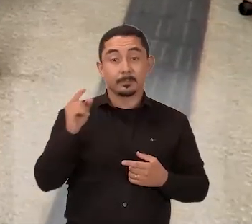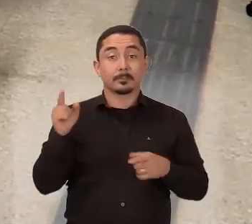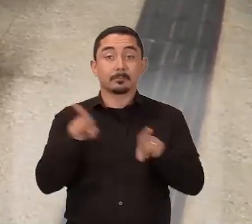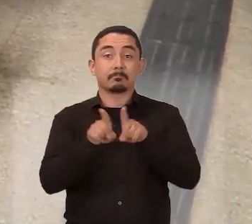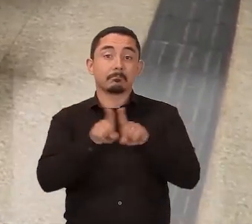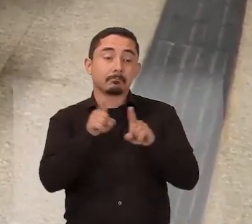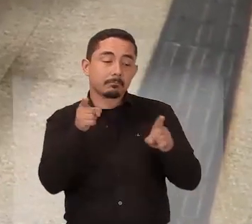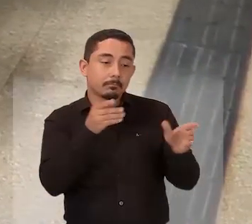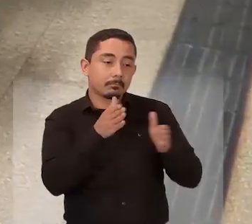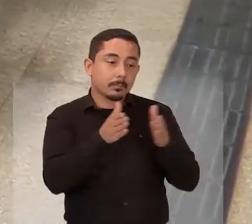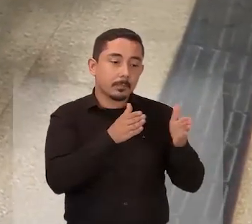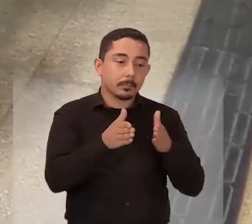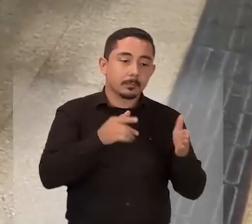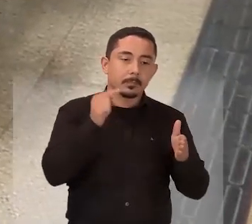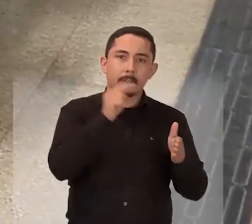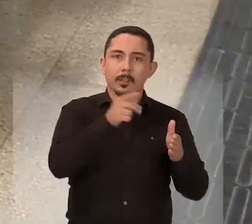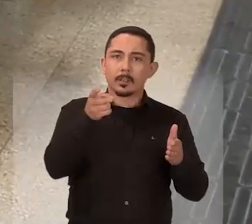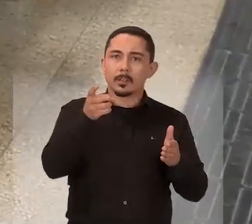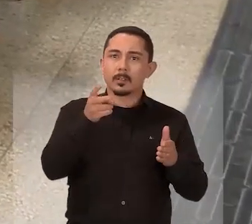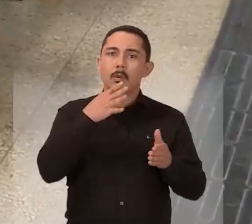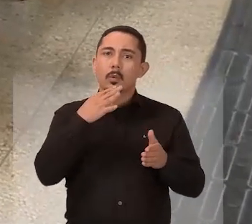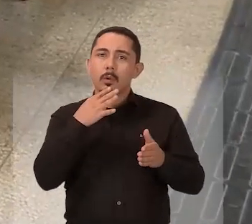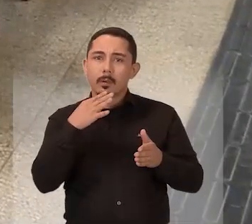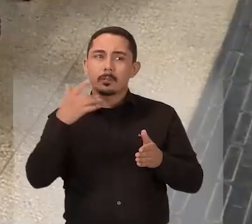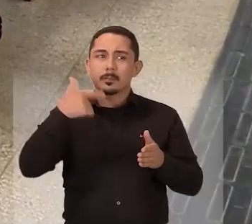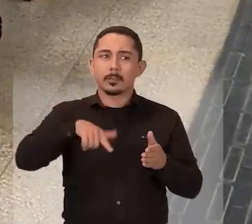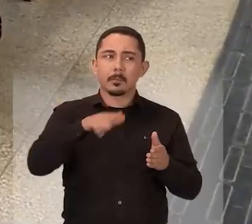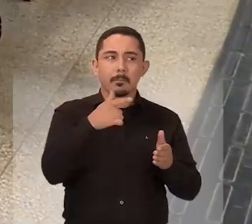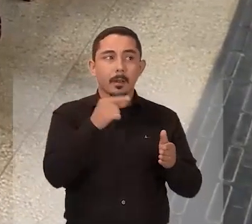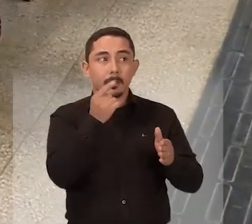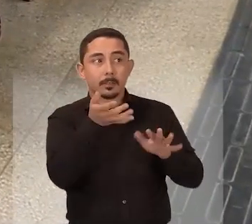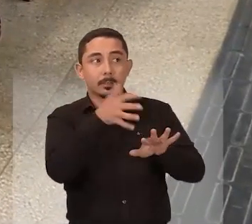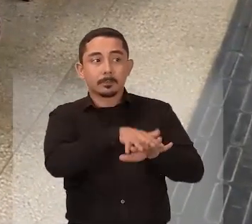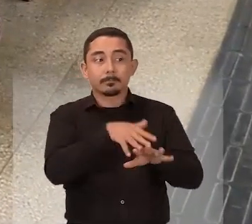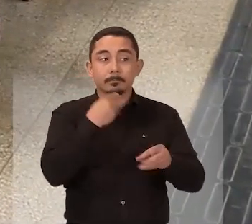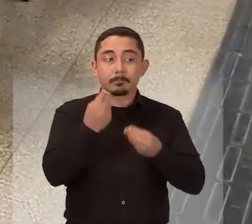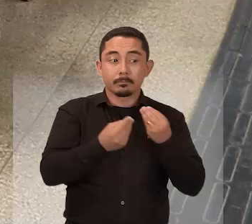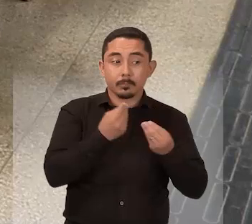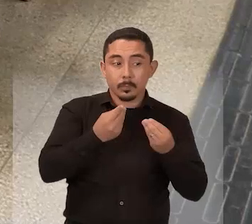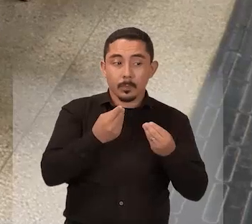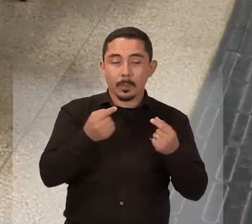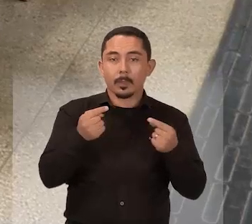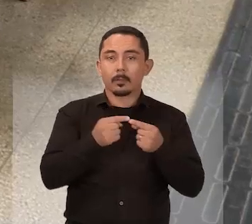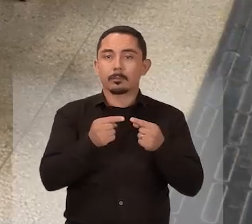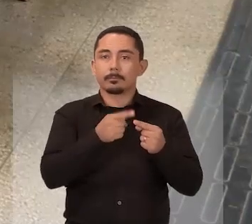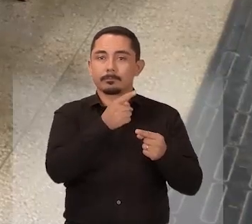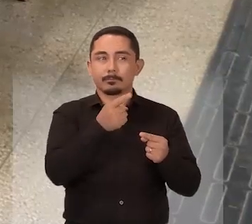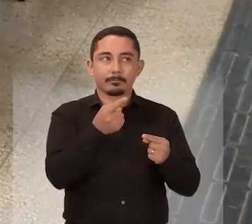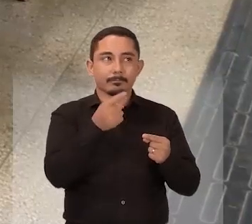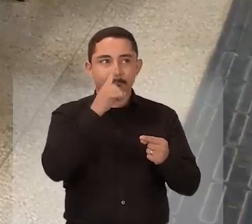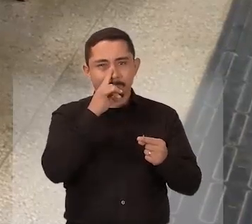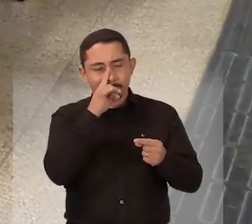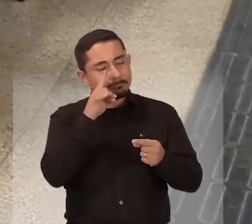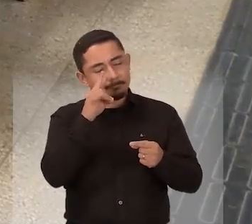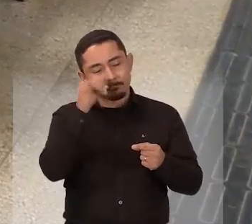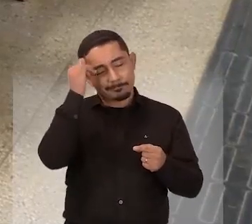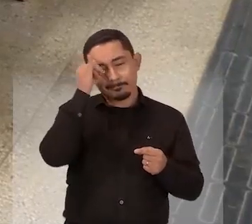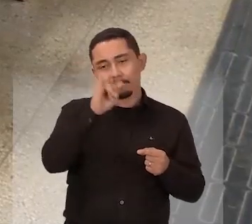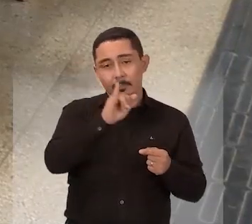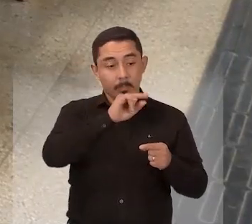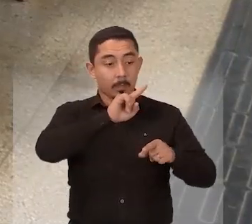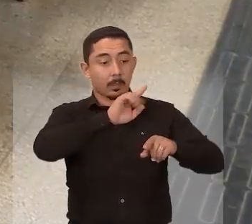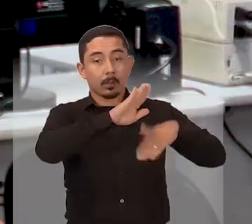e intermediando questões de conhecimento e noções de acessibilidade, ações que reduzem os riscos